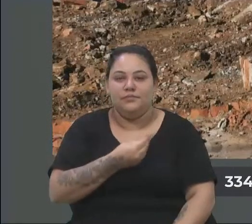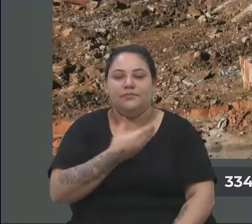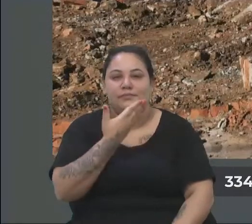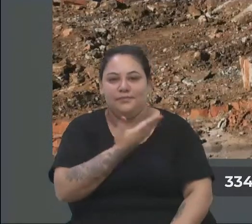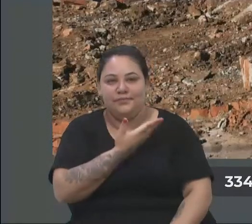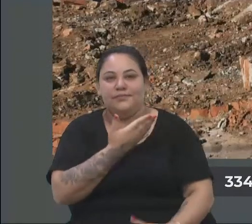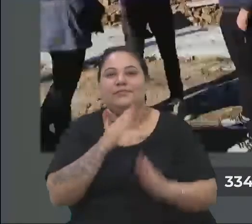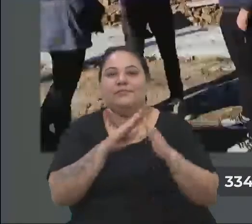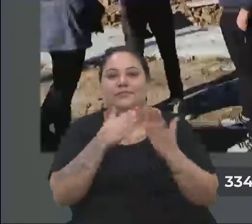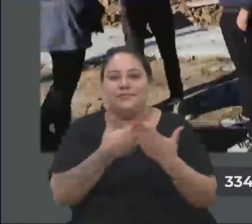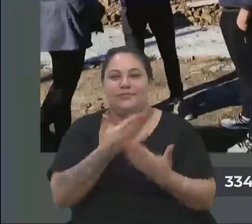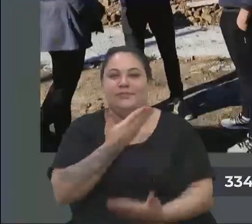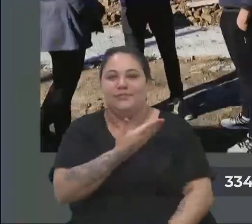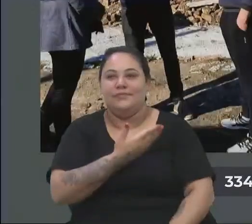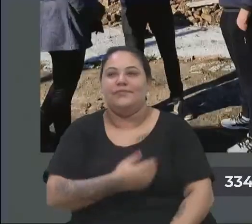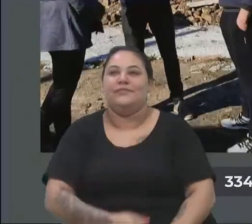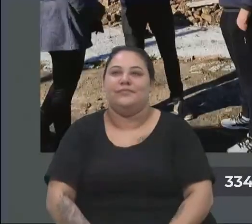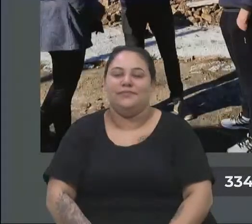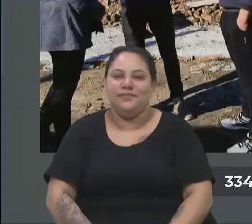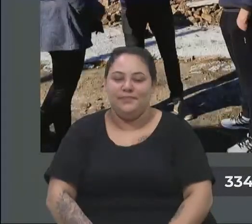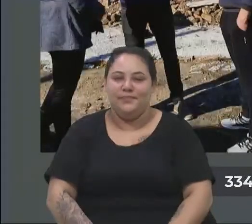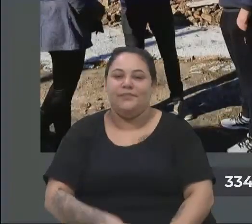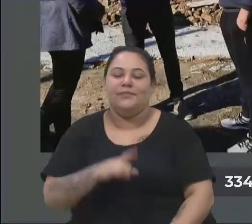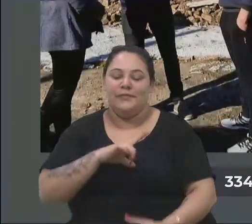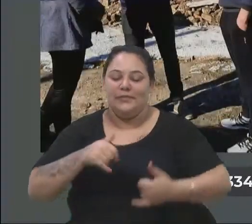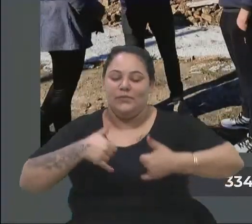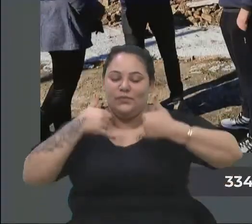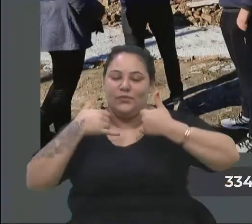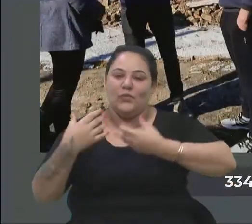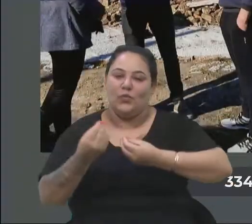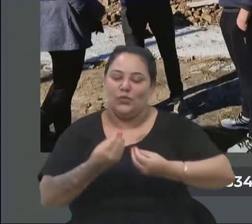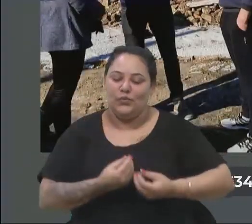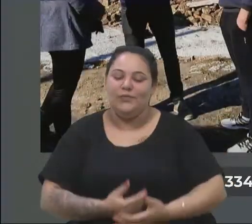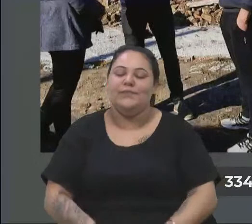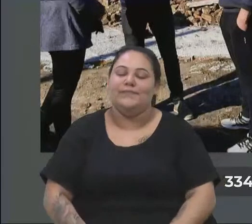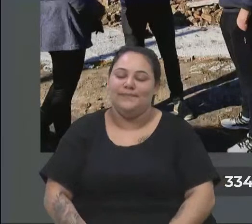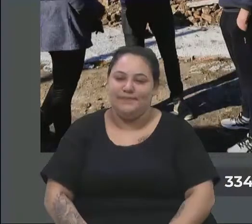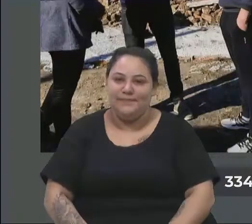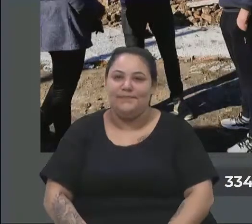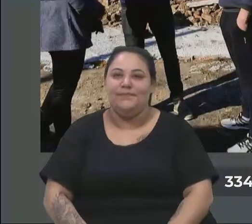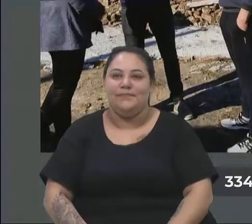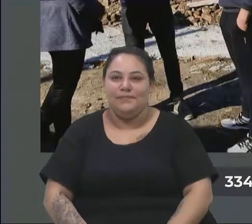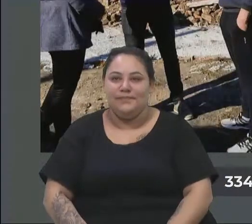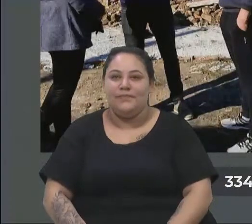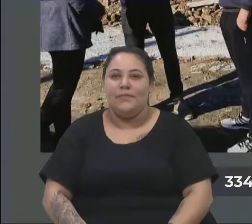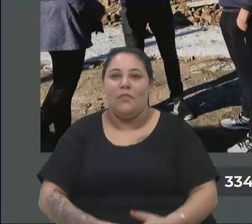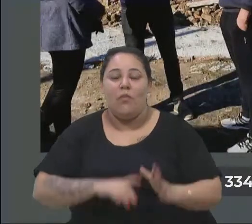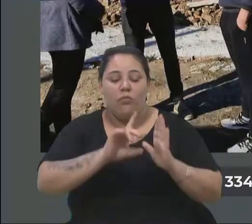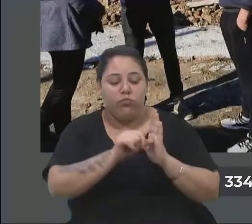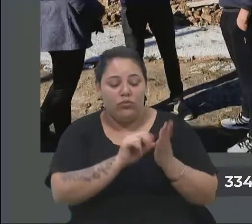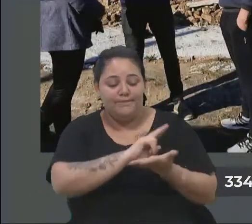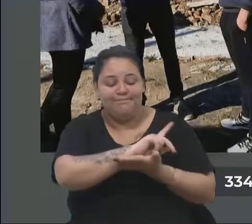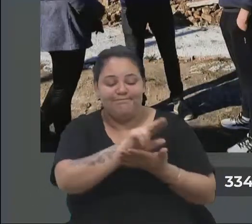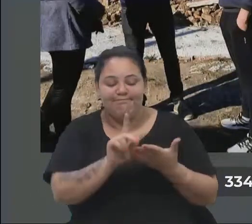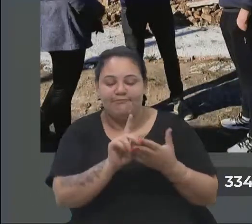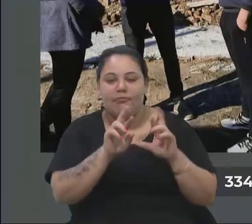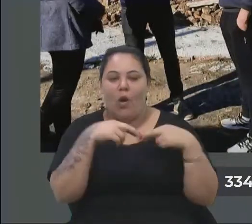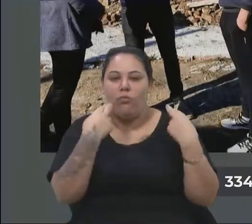passou por essa escola, do qual tenho grande orgulho. Após diversas reuniões e